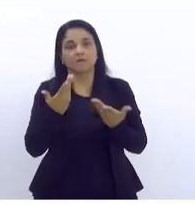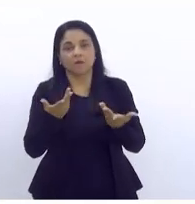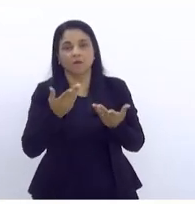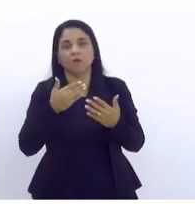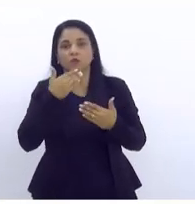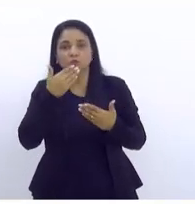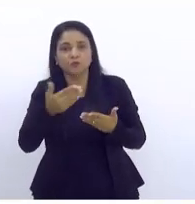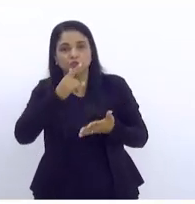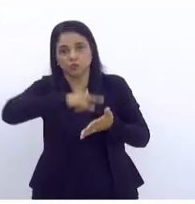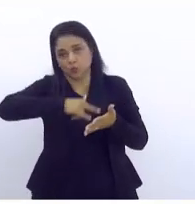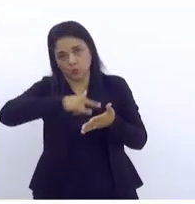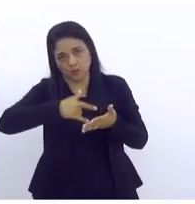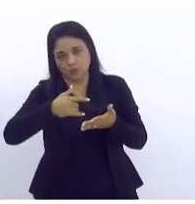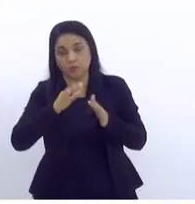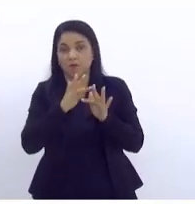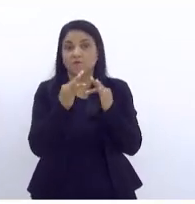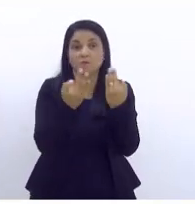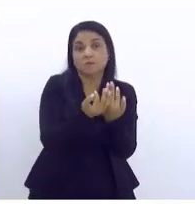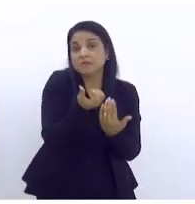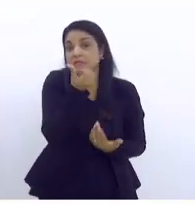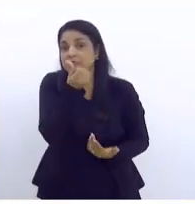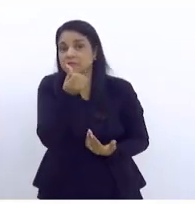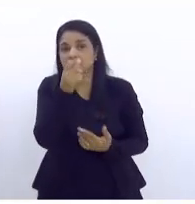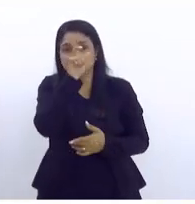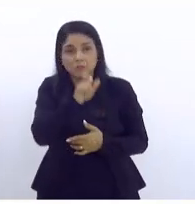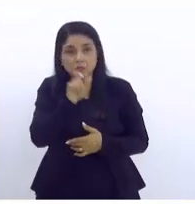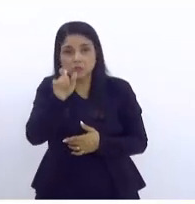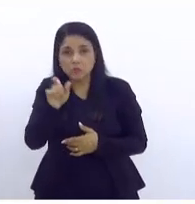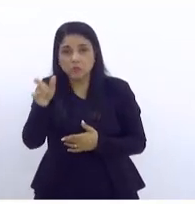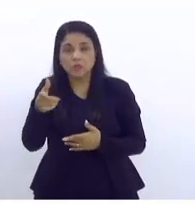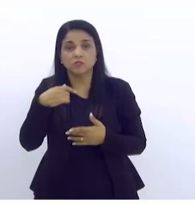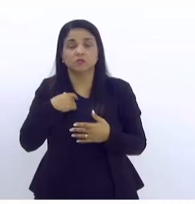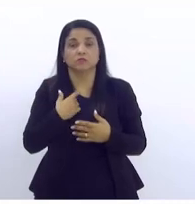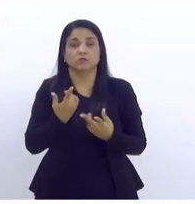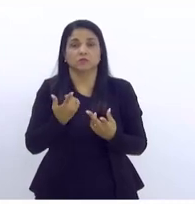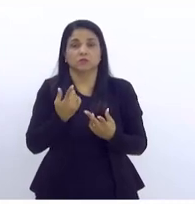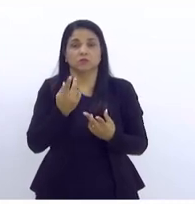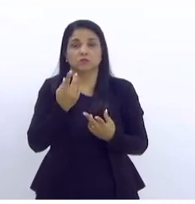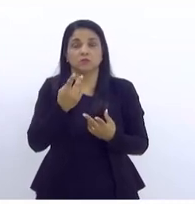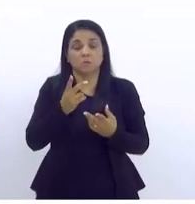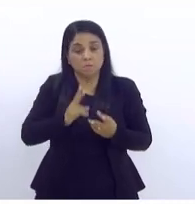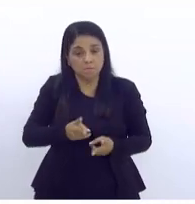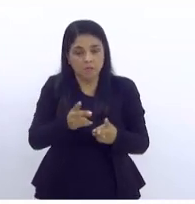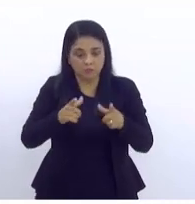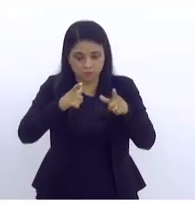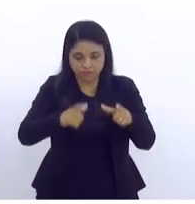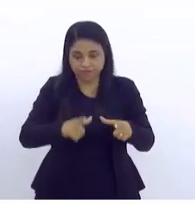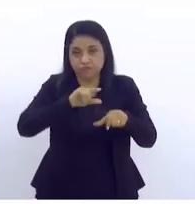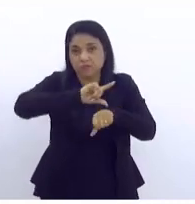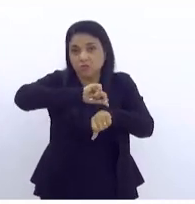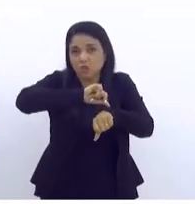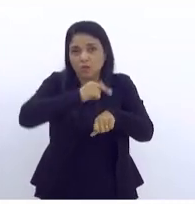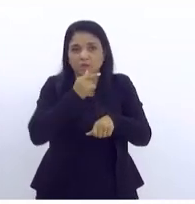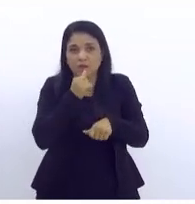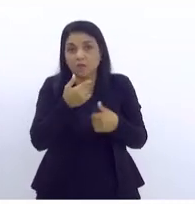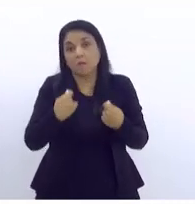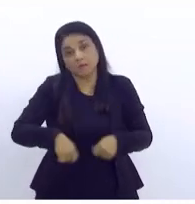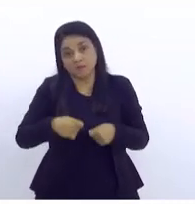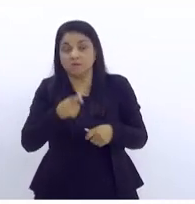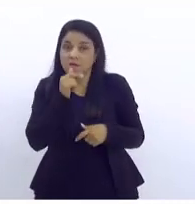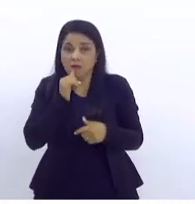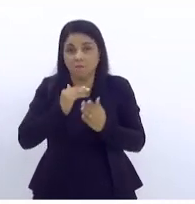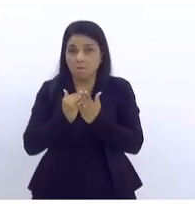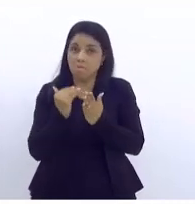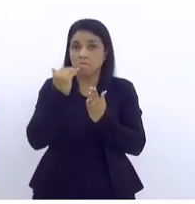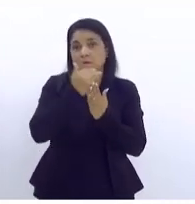Eh Enfim uma família de seis pessoas duas famílias conviventes com o mesmo hidrômetro vão precisar de mais água eh do que